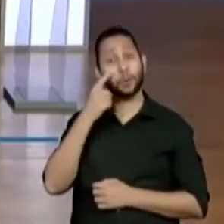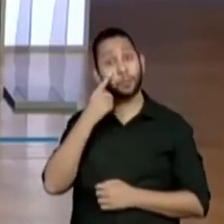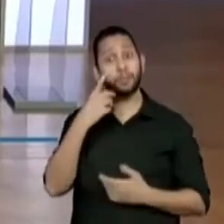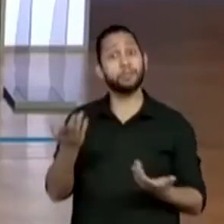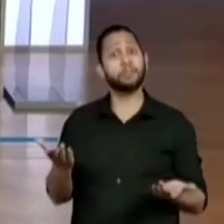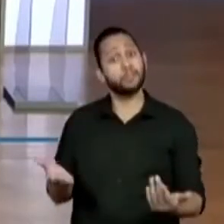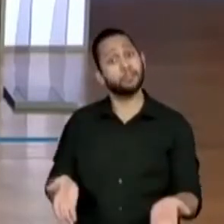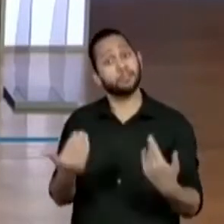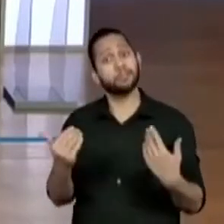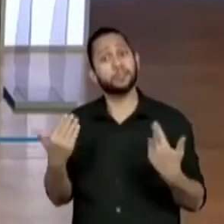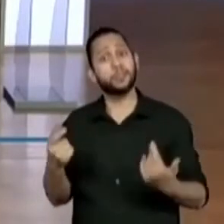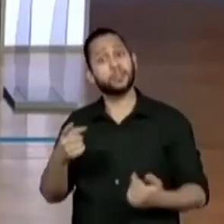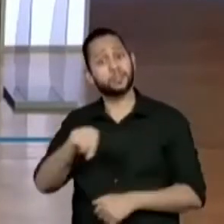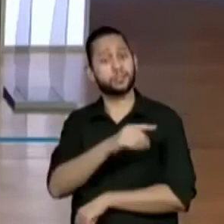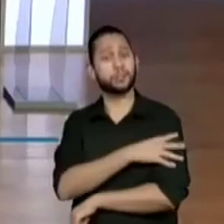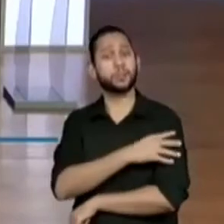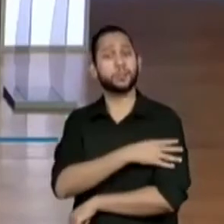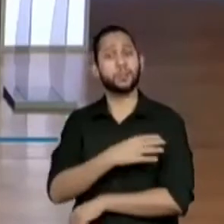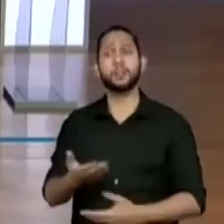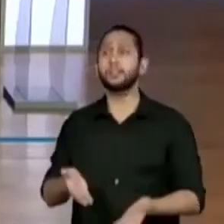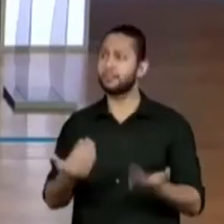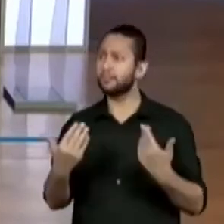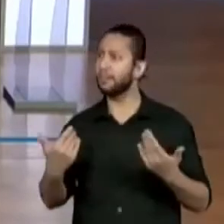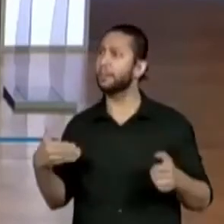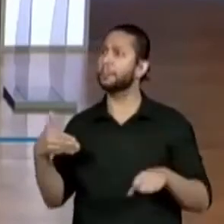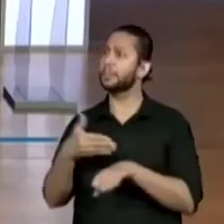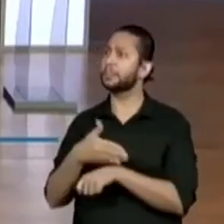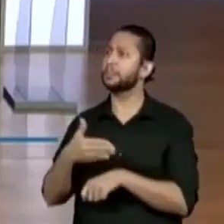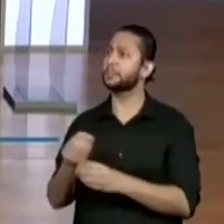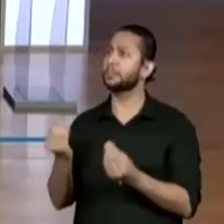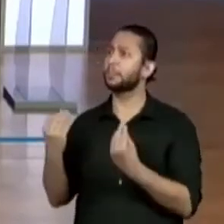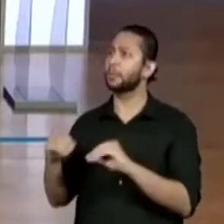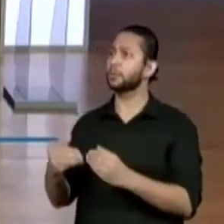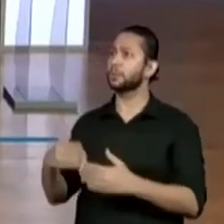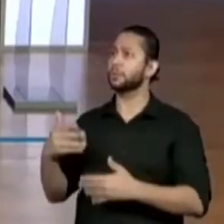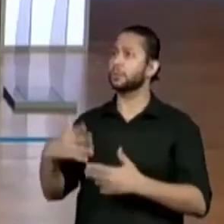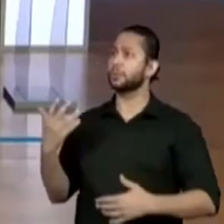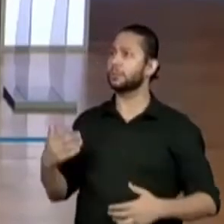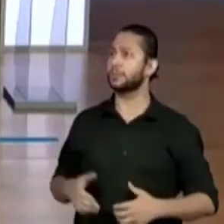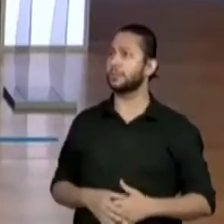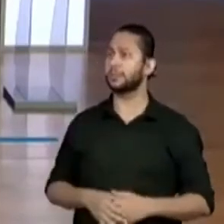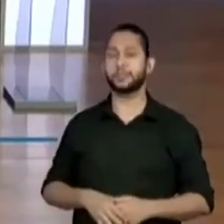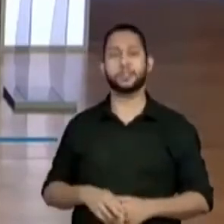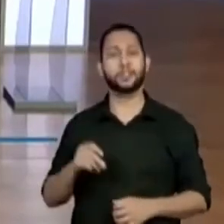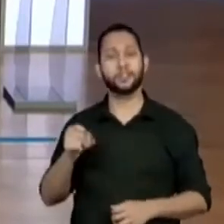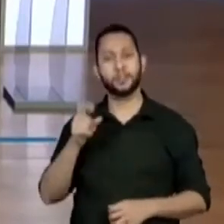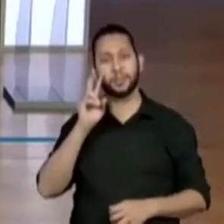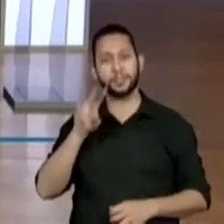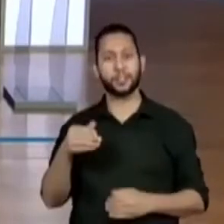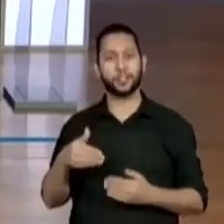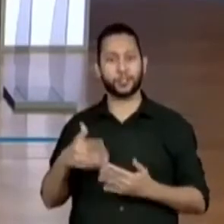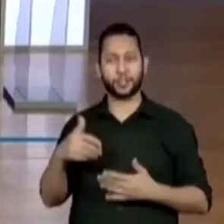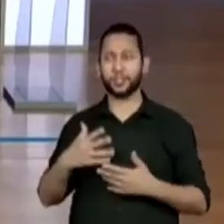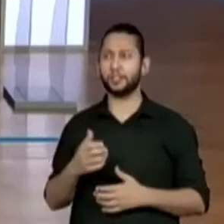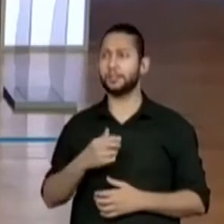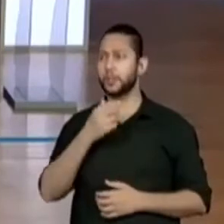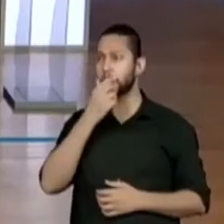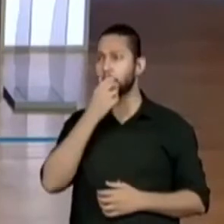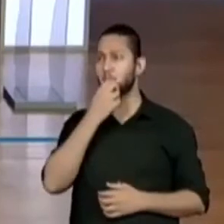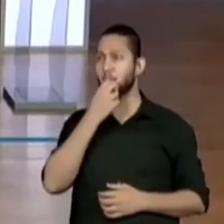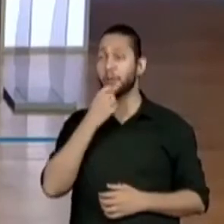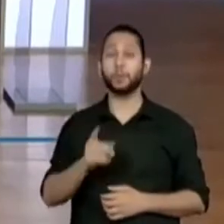quarto ano, super investigadores e participativos? E aí? Tem resposta no chat, Pro? Estão